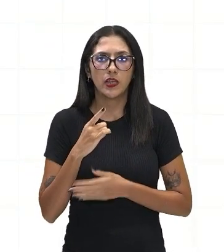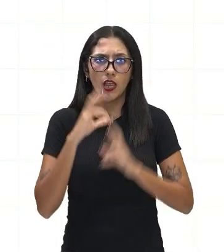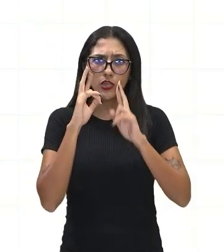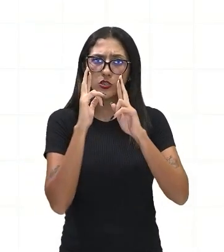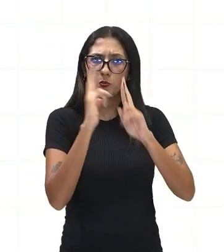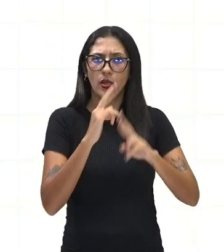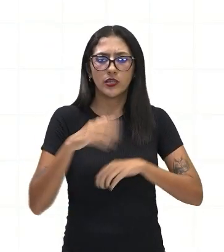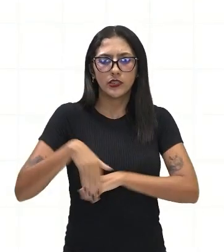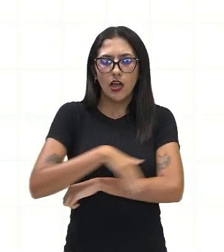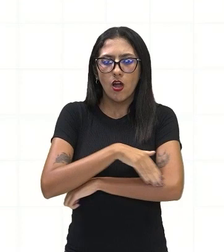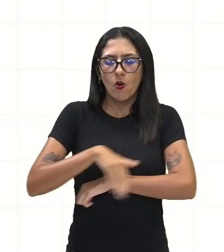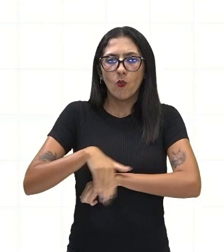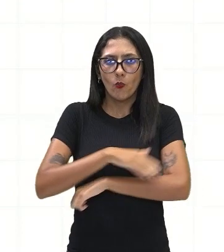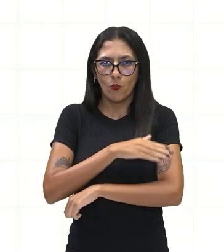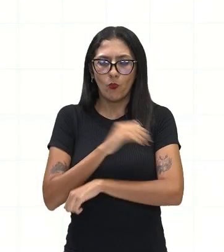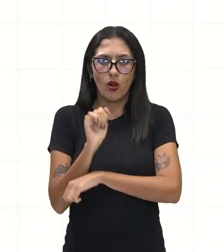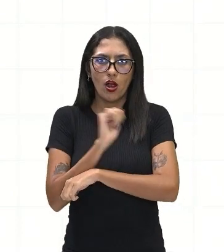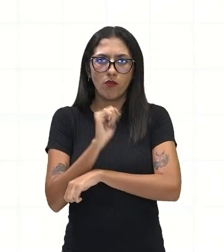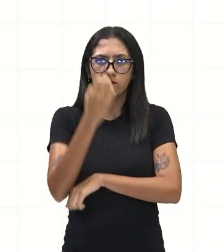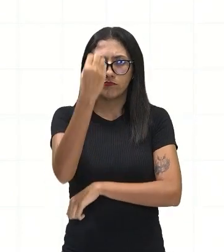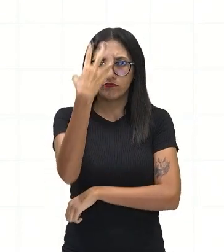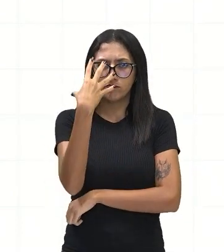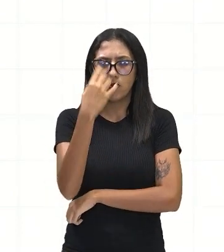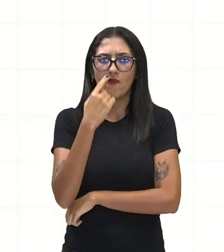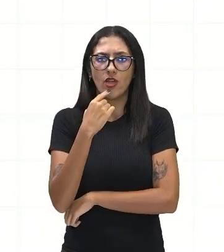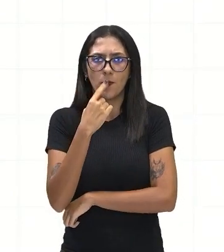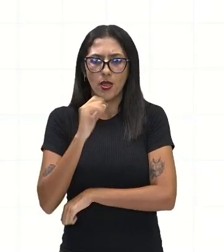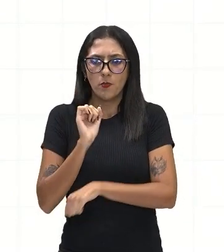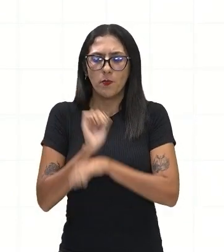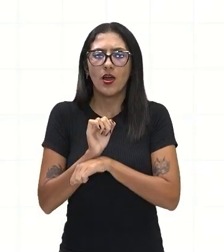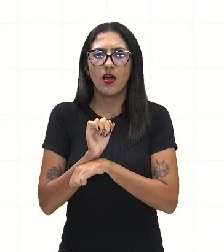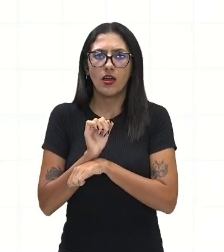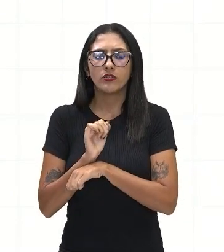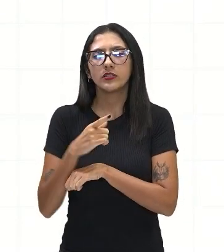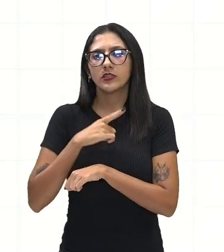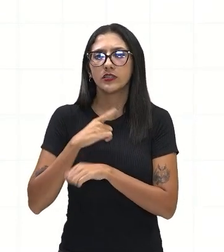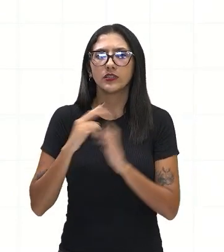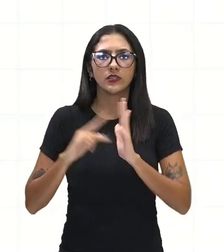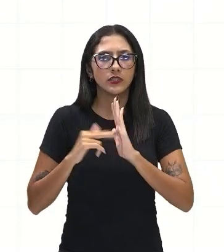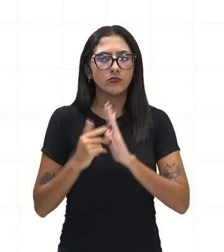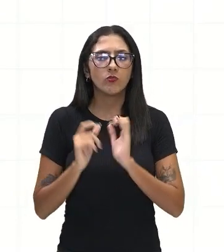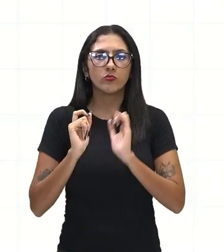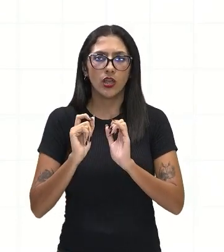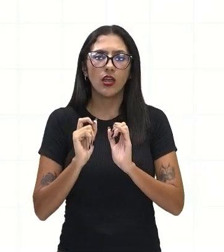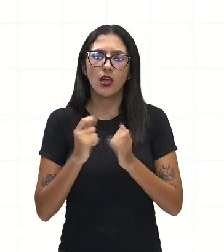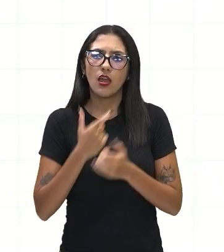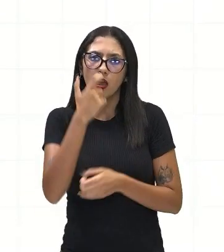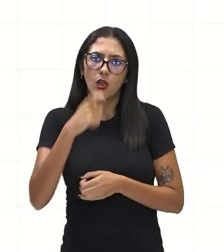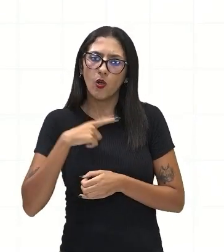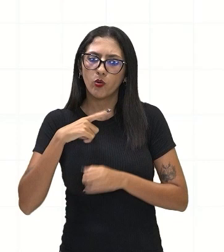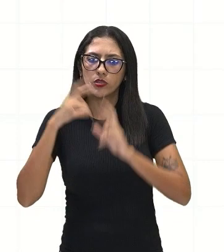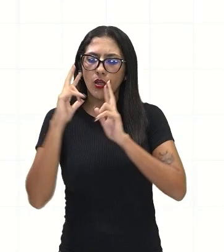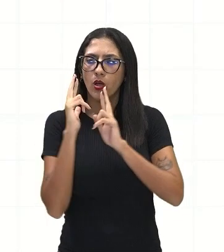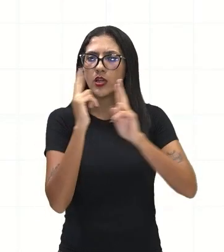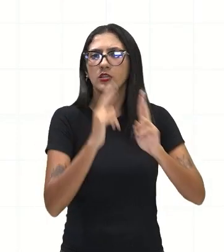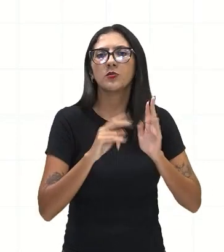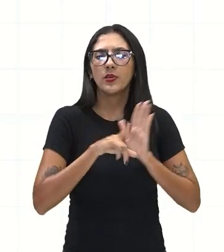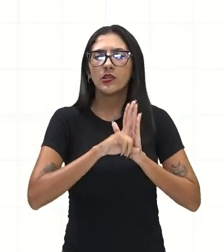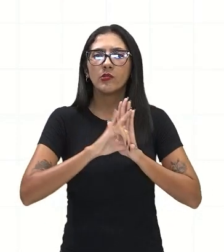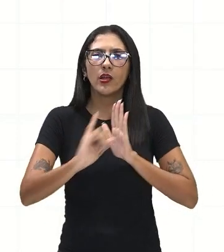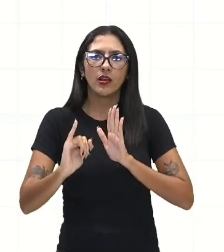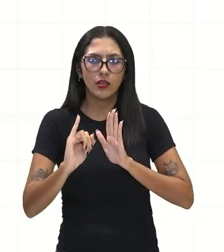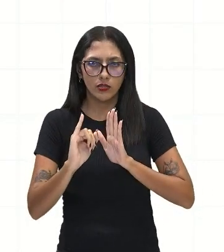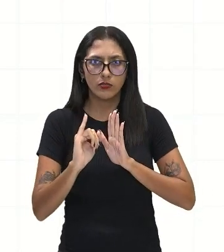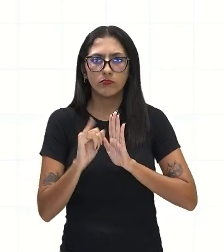vermelho no trânsito, eu estou demonstrando aqui que eu sou uma cidadã, que eu respeito as leis, eu